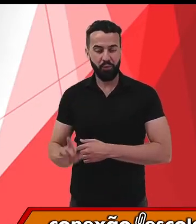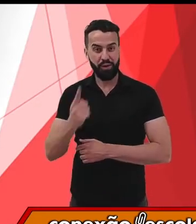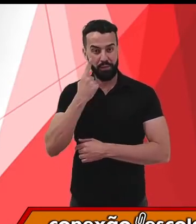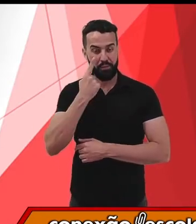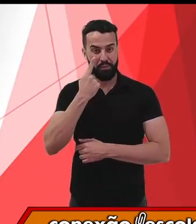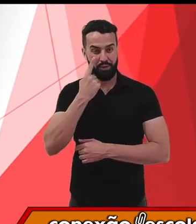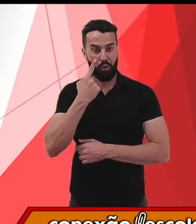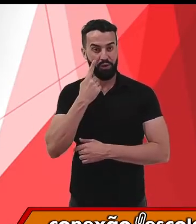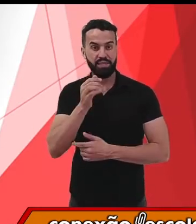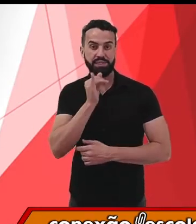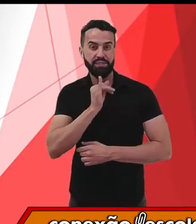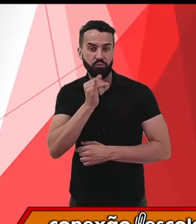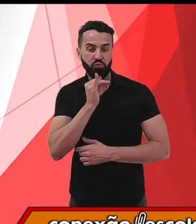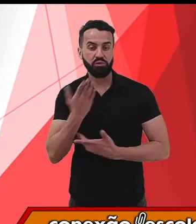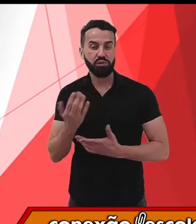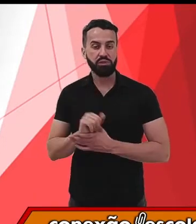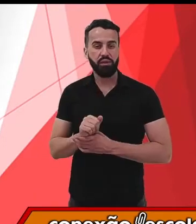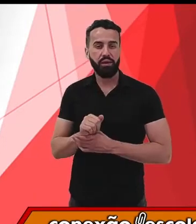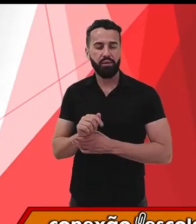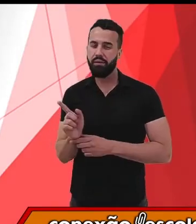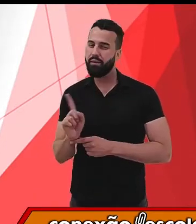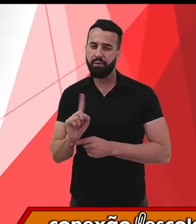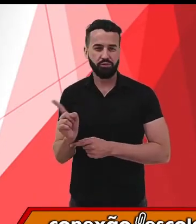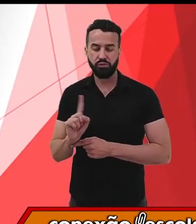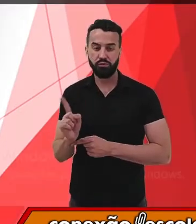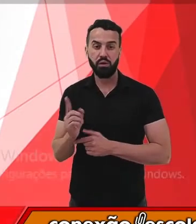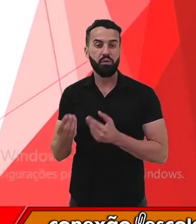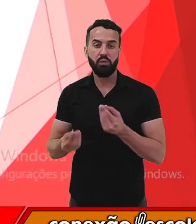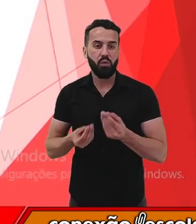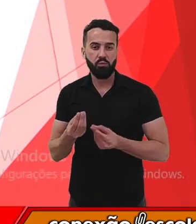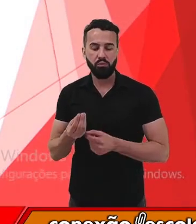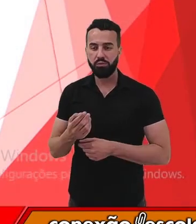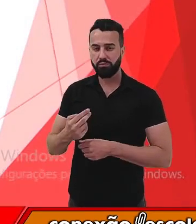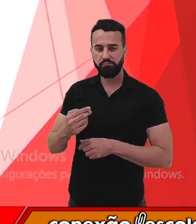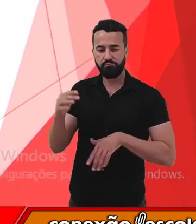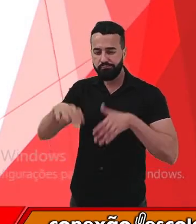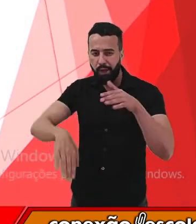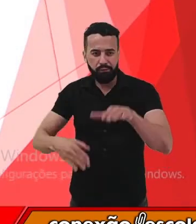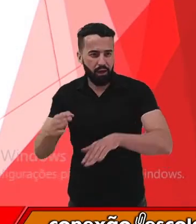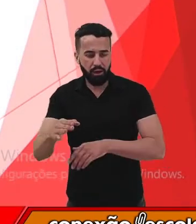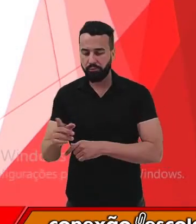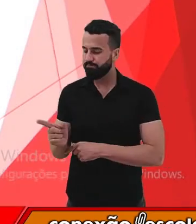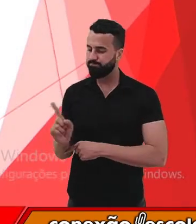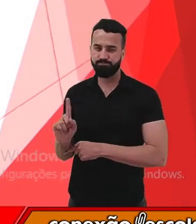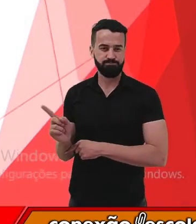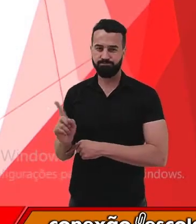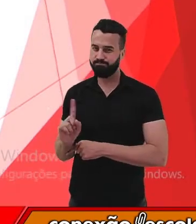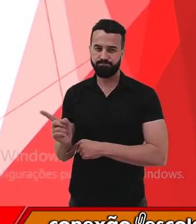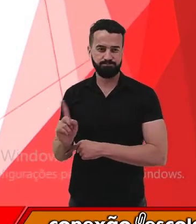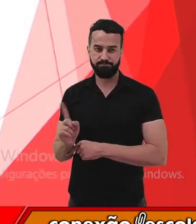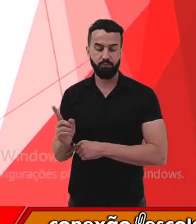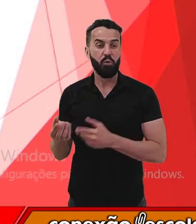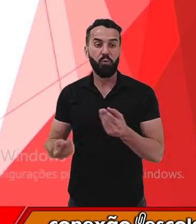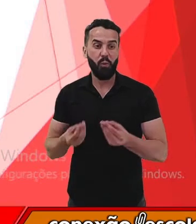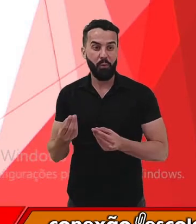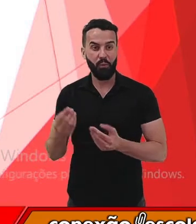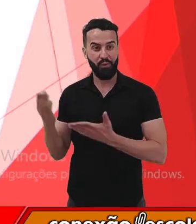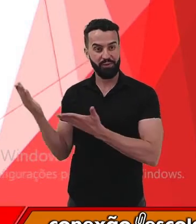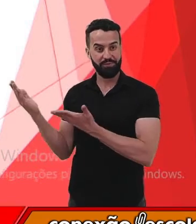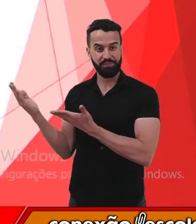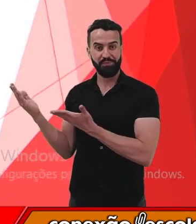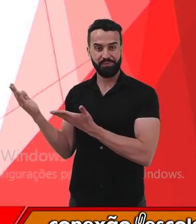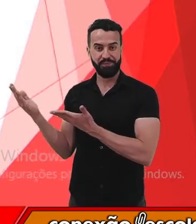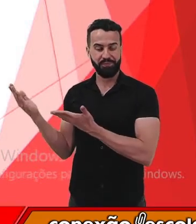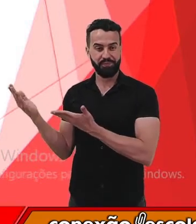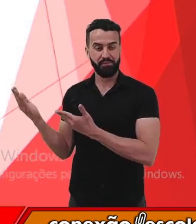como seria, por exemplo, a forma negativa? Ela não pode nadar. Observe aí no quadro, nós temos ela não pode nadar.